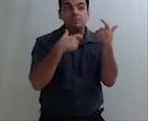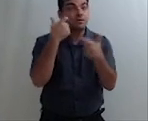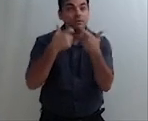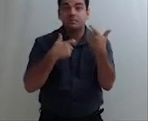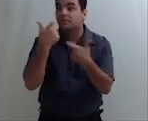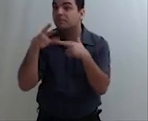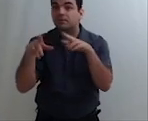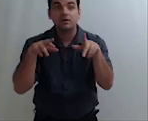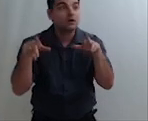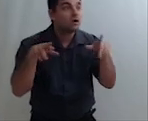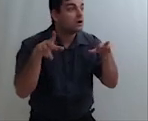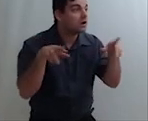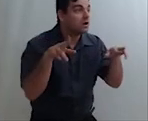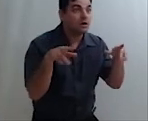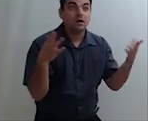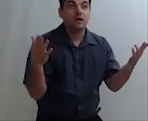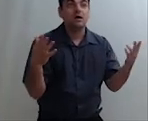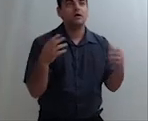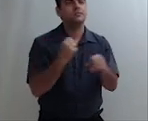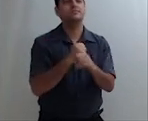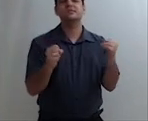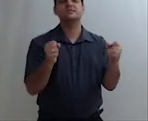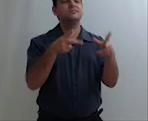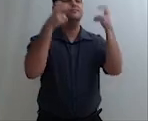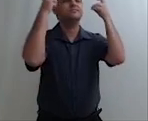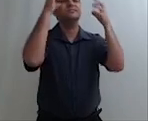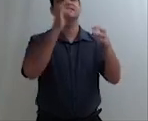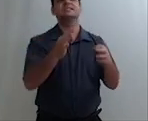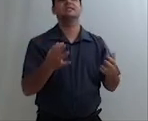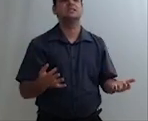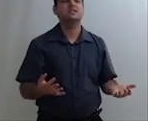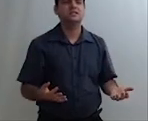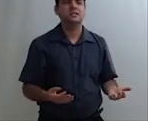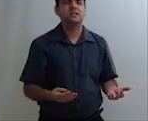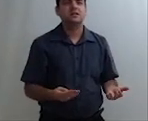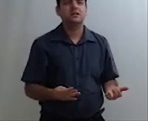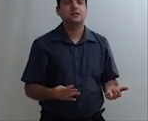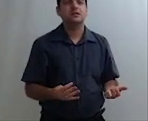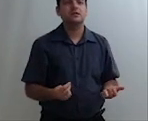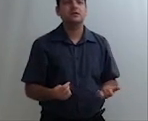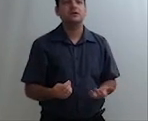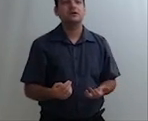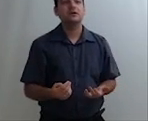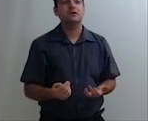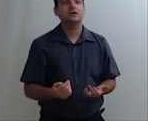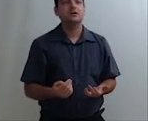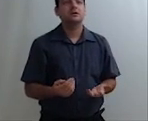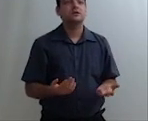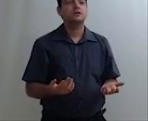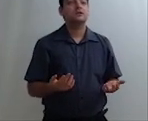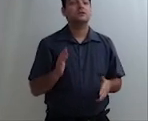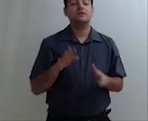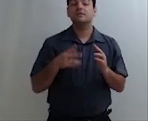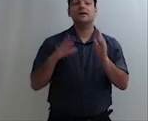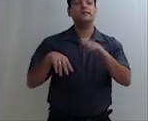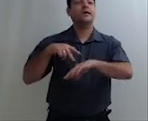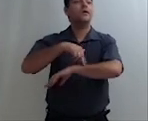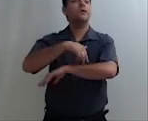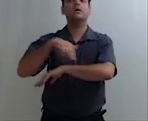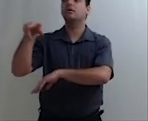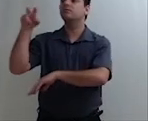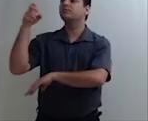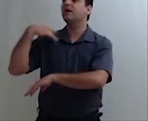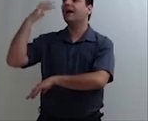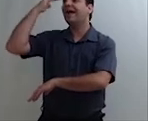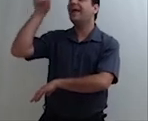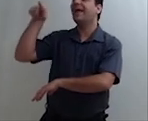imensa quantas vezes viemos uma pessoa na rua e juramos que é um amigo querido e que vimos a